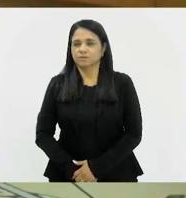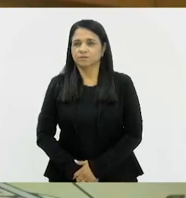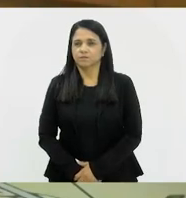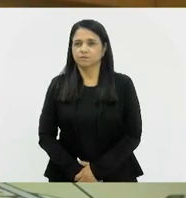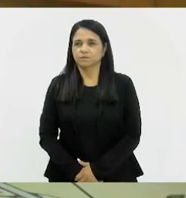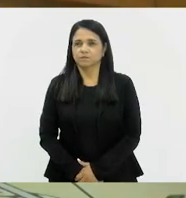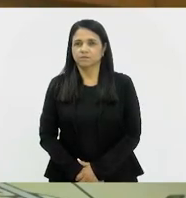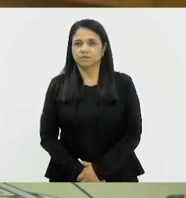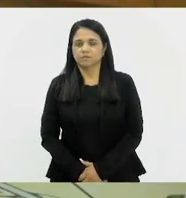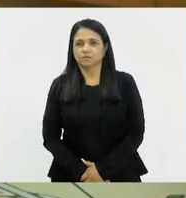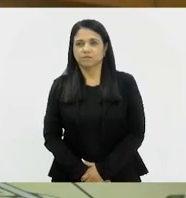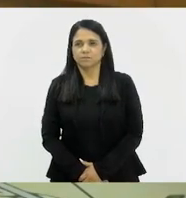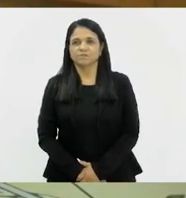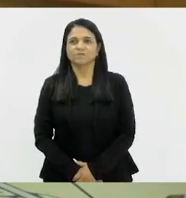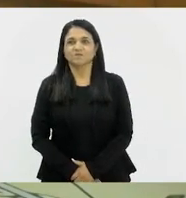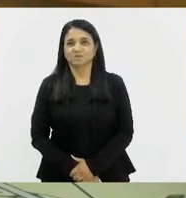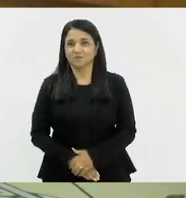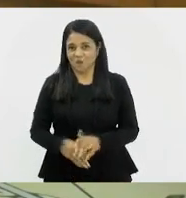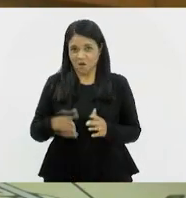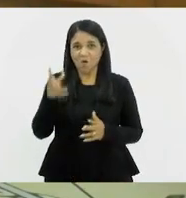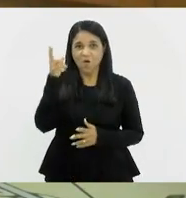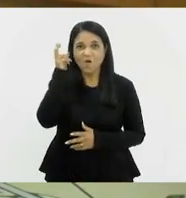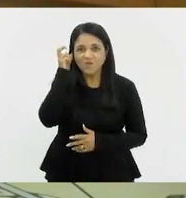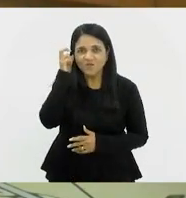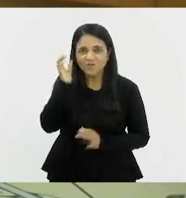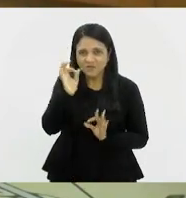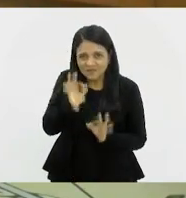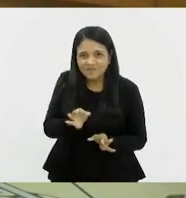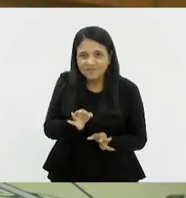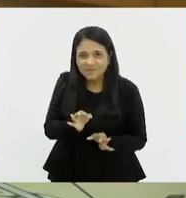Então, mais uma... Agora está ouvindo, né?